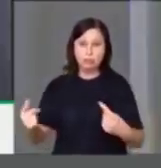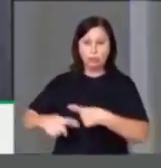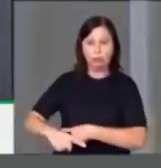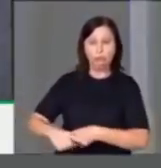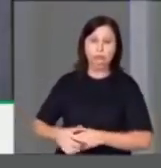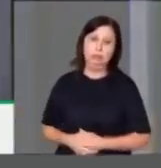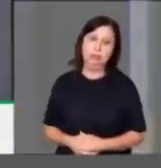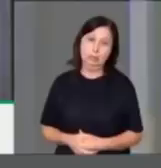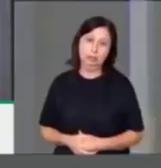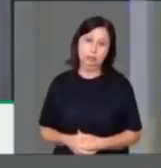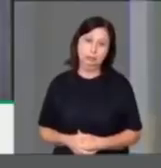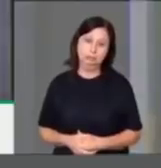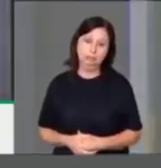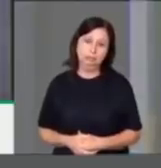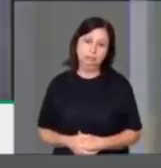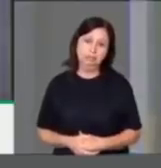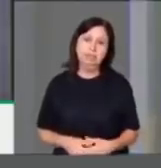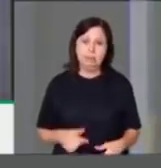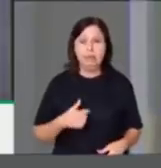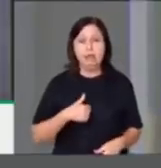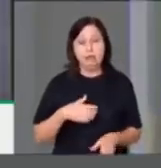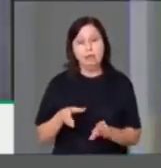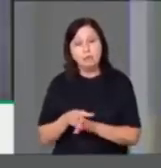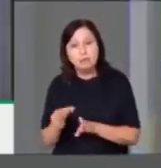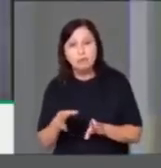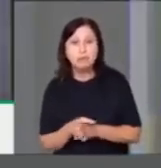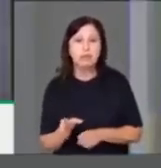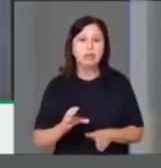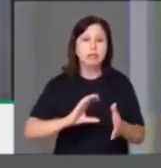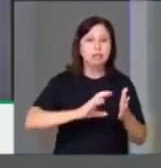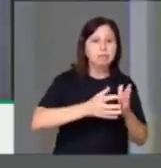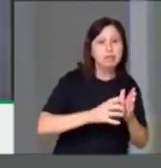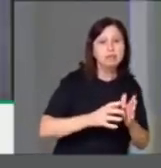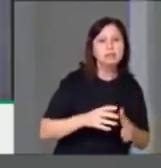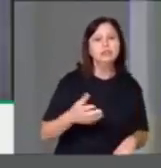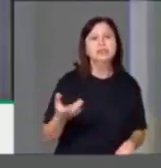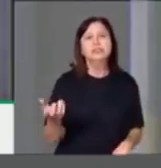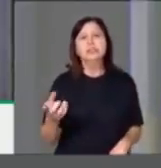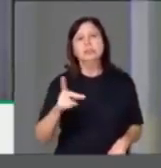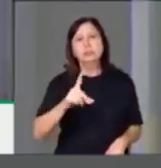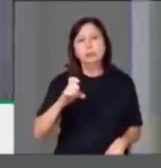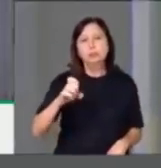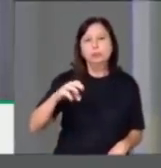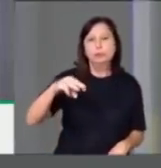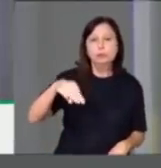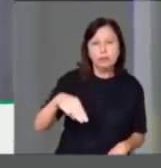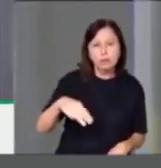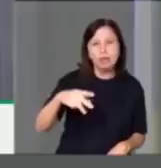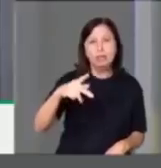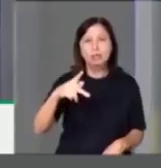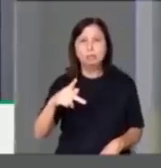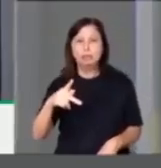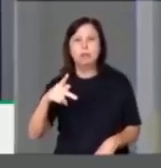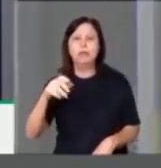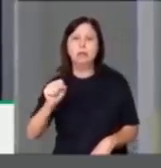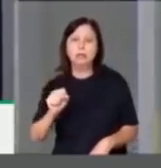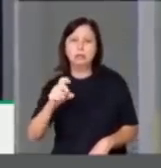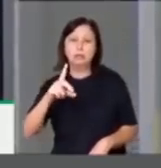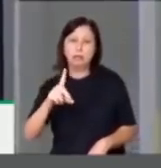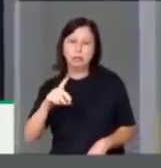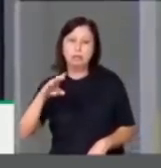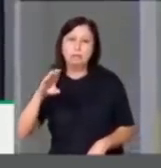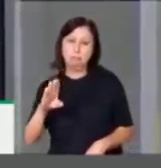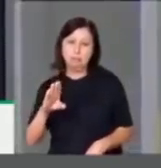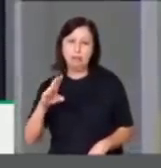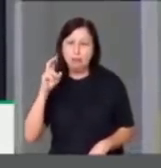Partido Novo, pessoas do meu partido, eu mesmo, pessoas do Democratas, pessoas também do PP, do PSDB, em diversos partidos diferentes eu